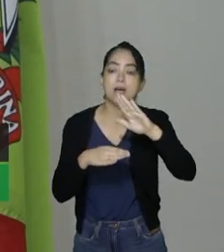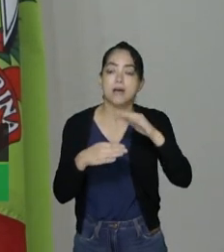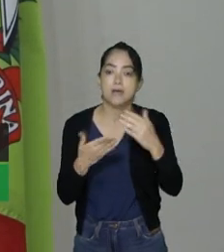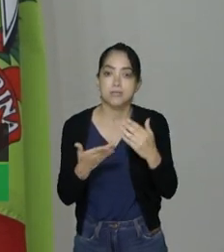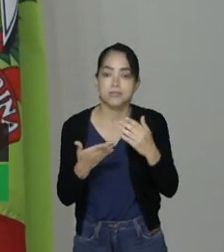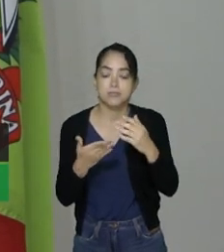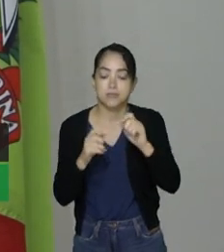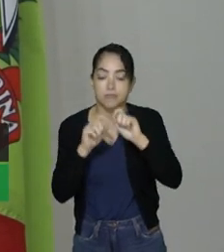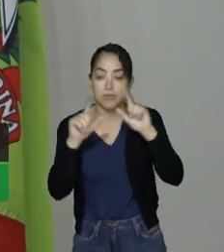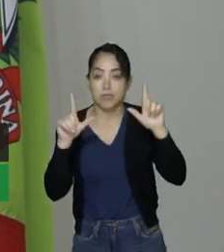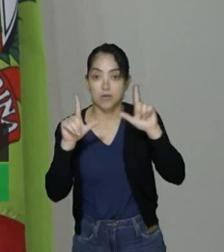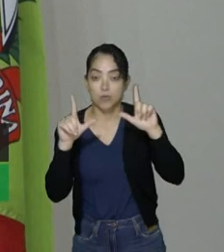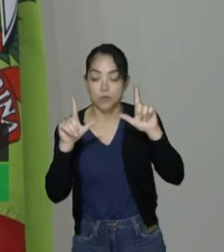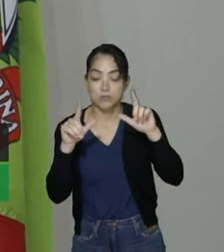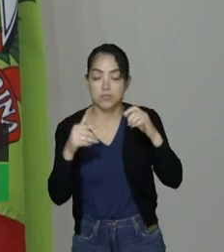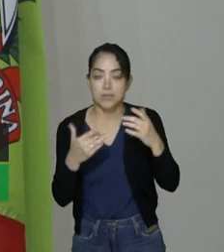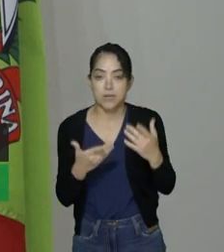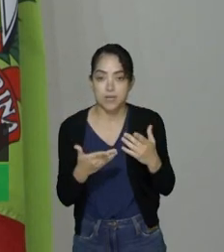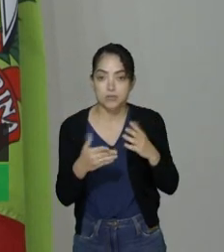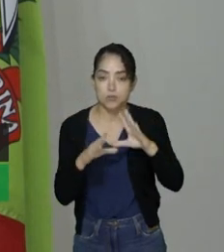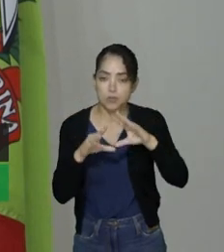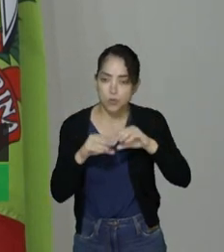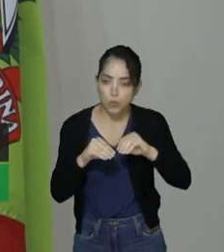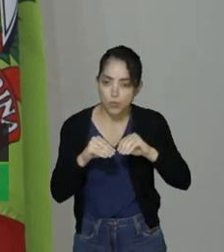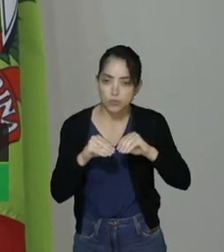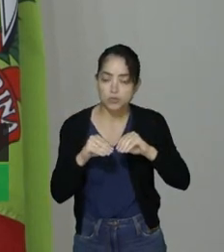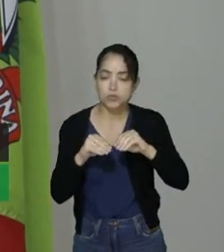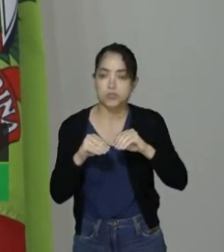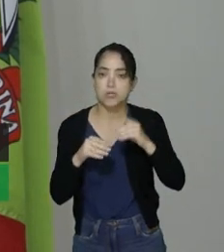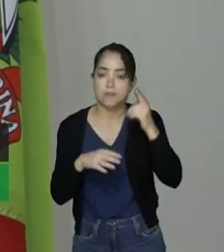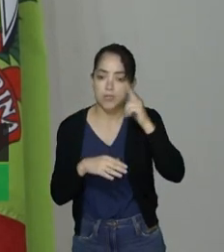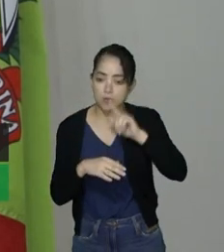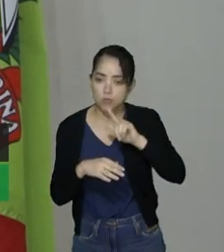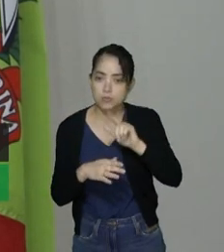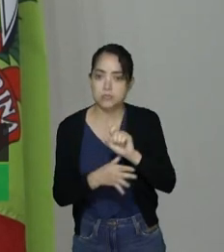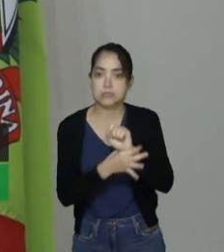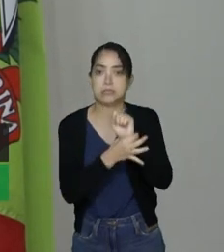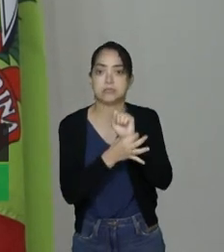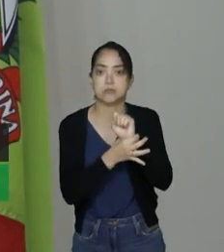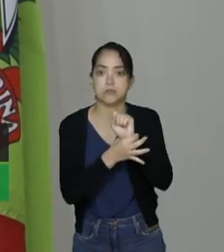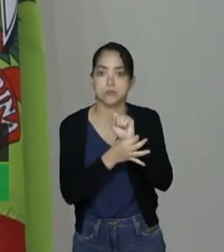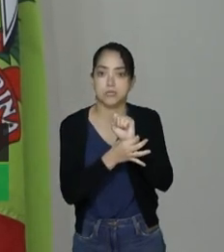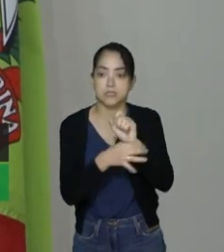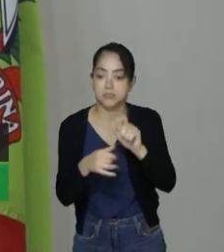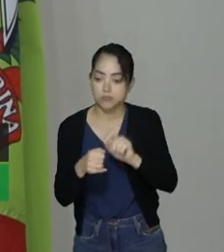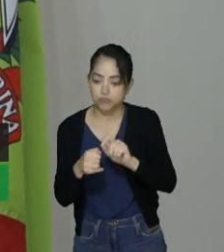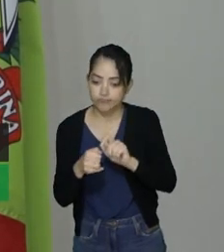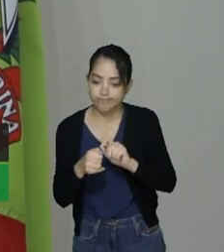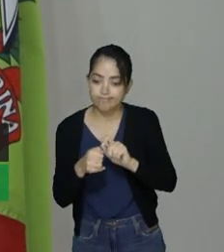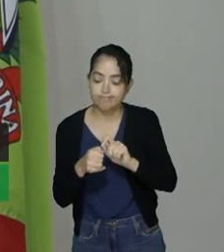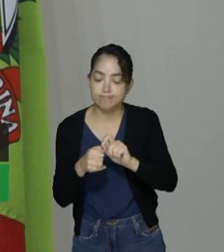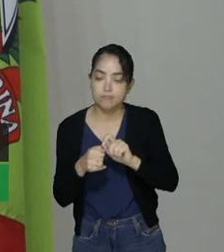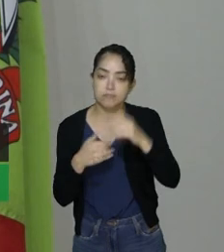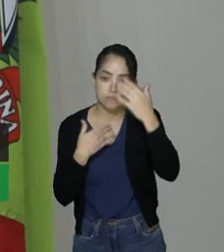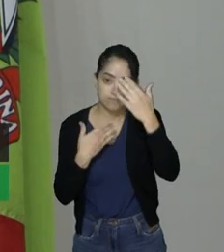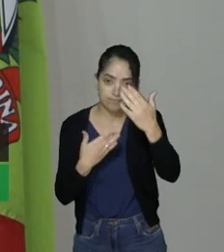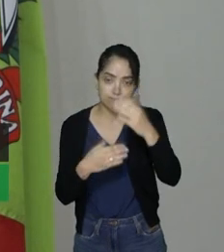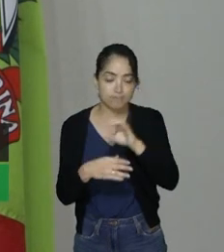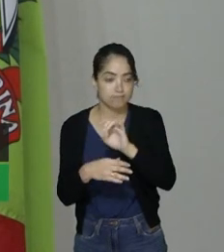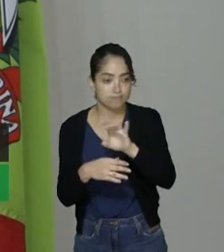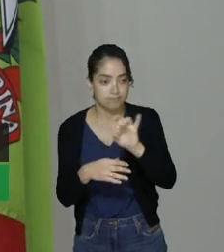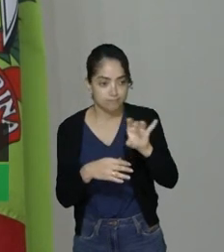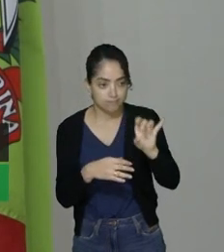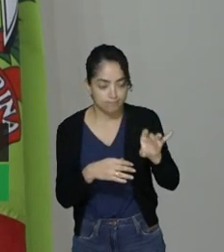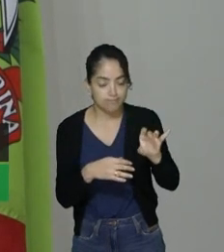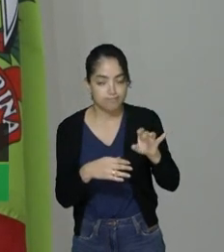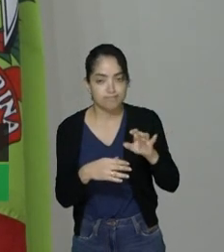acordado tarde da noite um pouquinho mais, para conseguir ter mais segurança naquilo que se faz. Então agradeço a cada um mesmo,